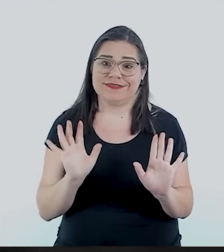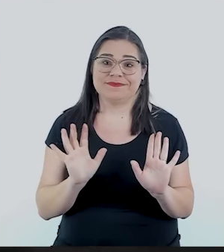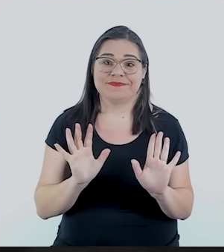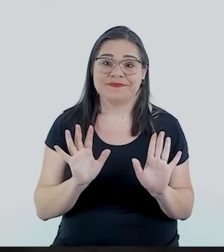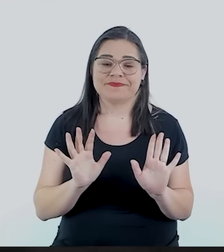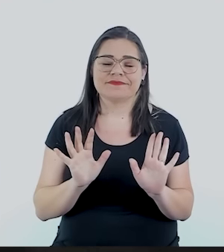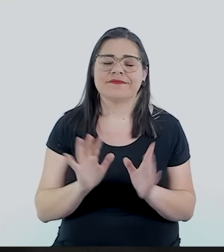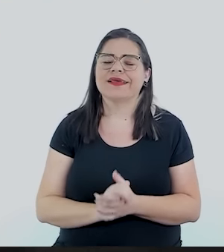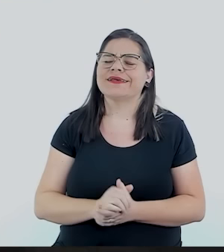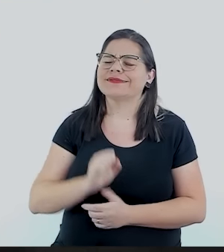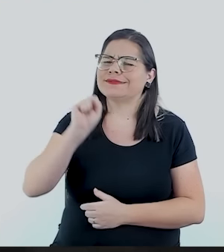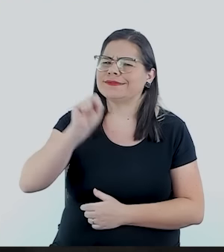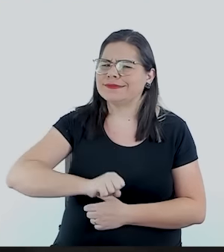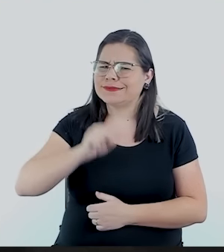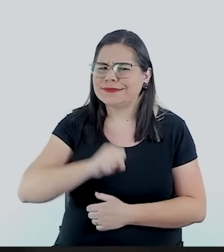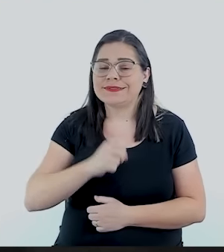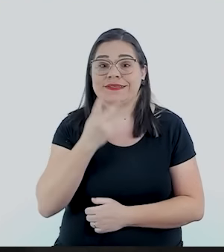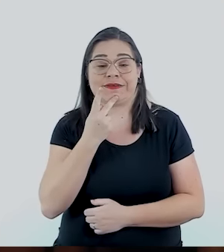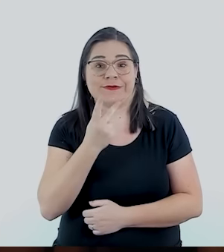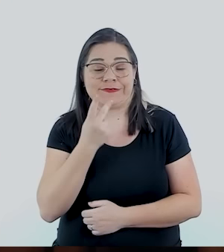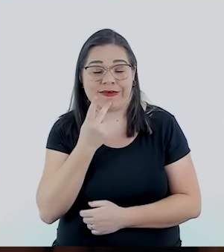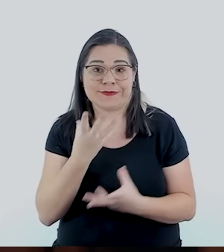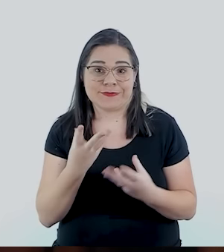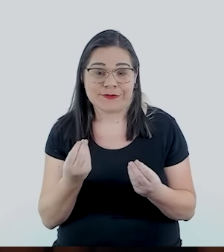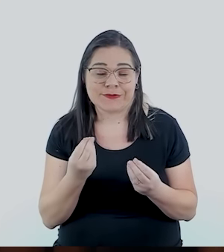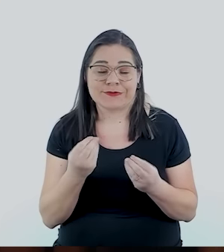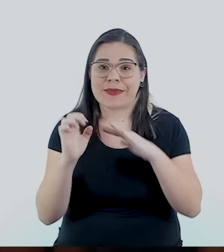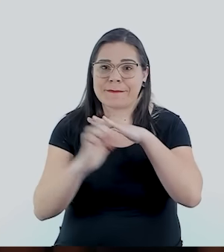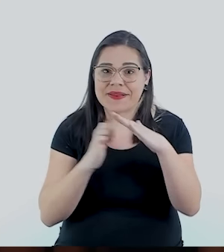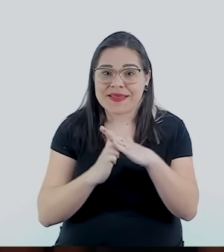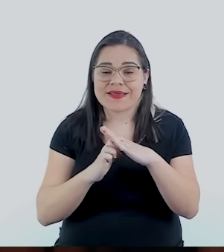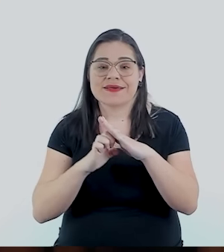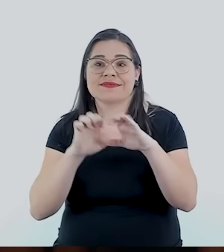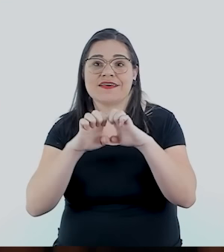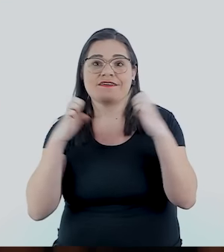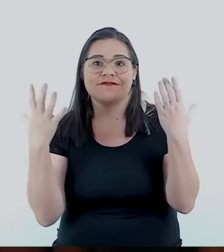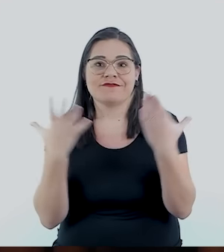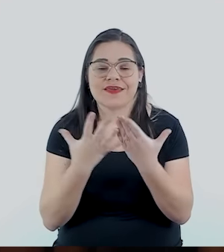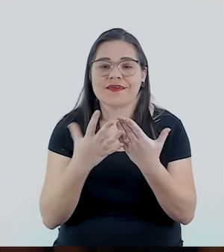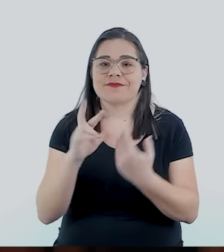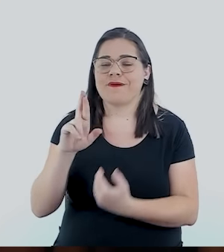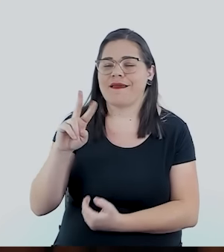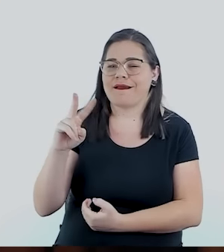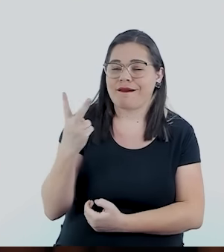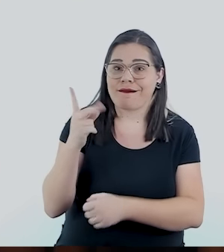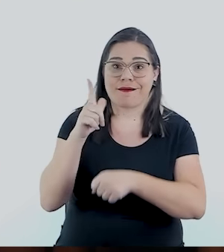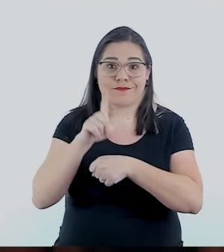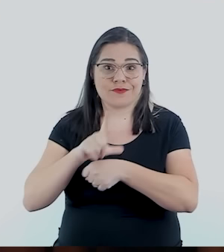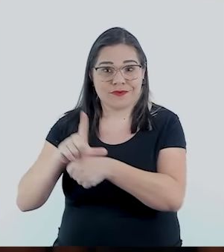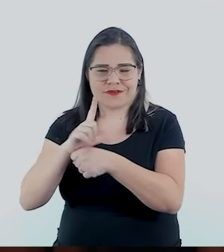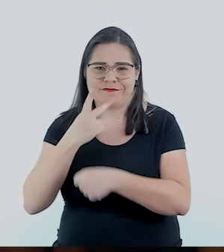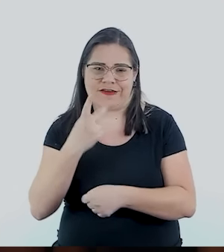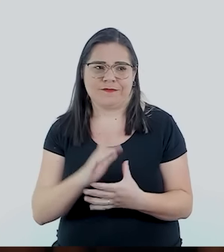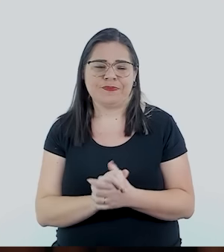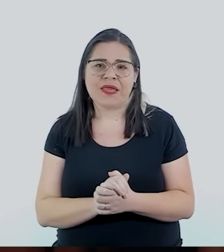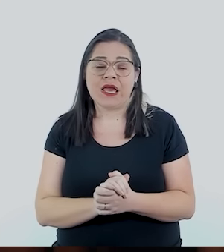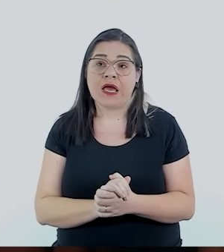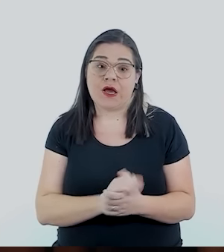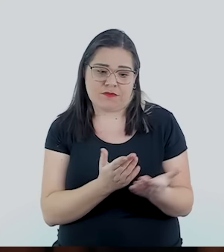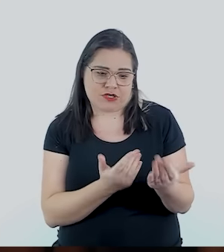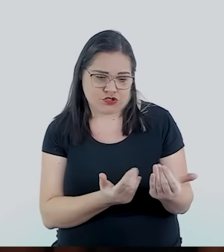dúvida e eu falo muito a gente nas empresas e nos eventos palestras enfim pro RH e pra liderança principalmente a gente fala Olha uma